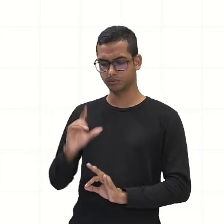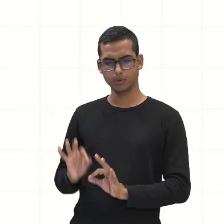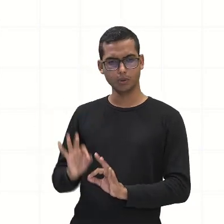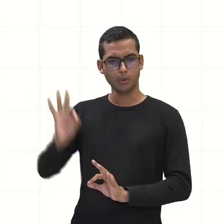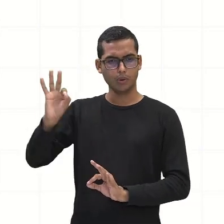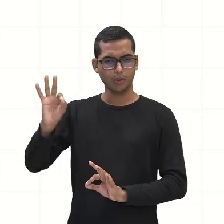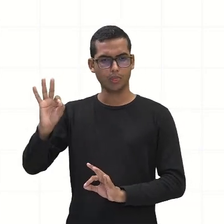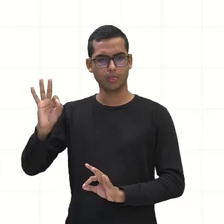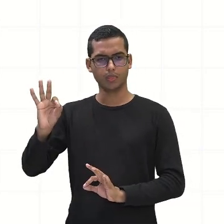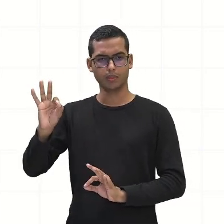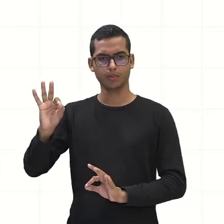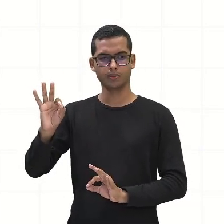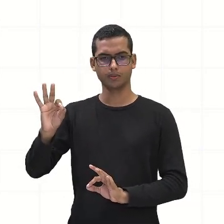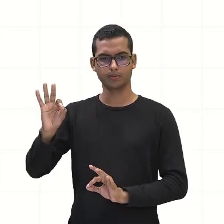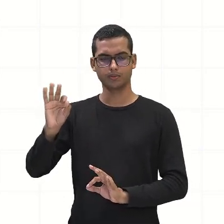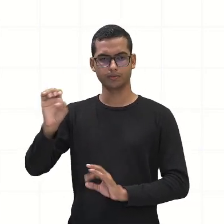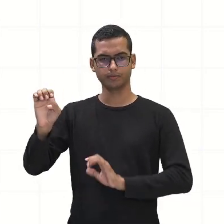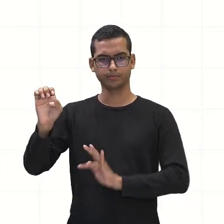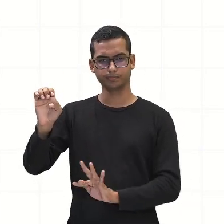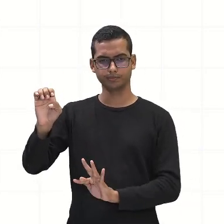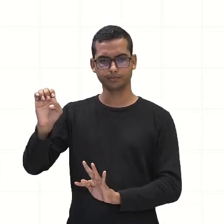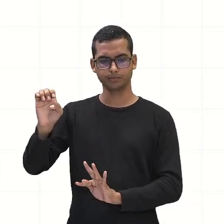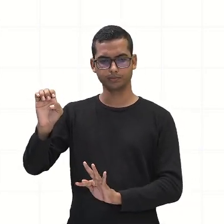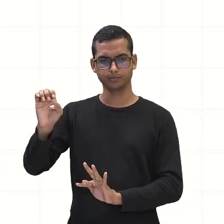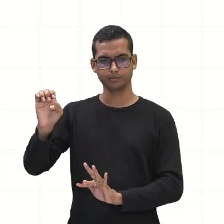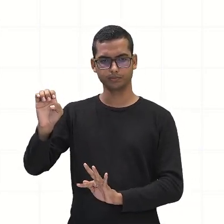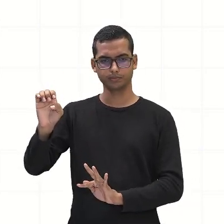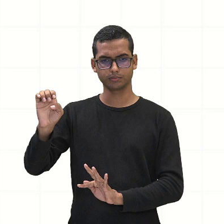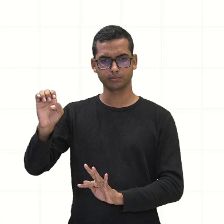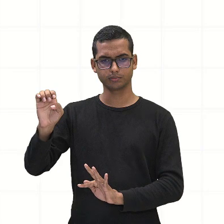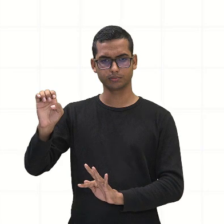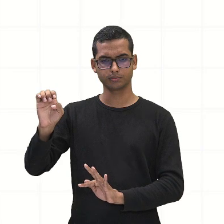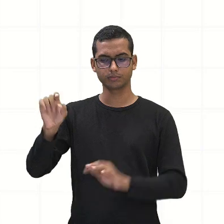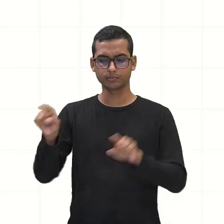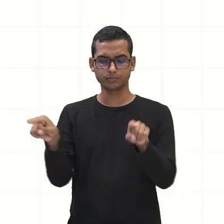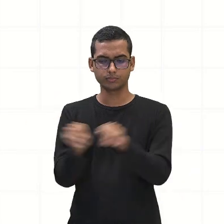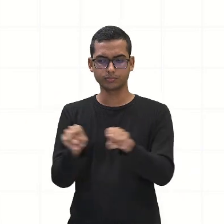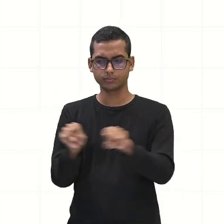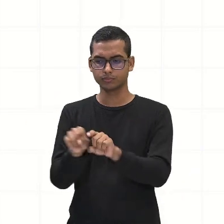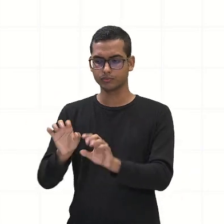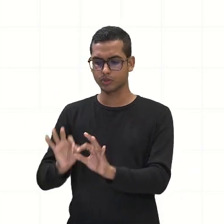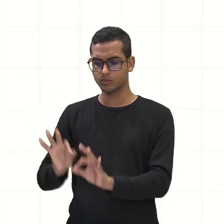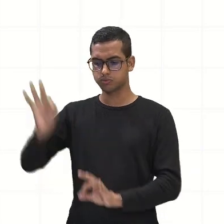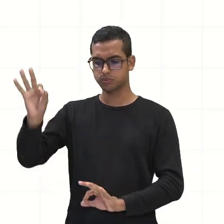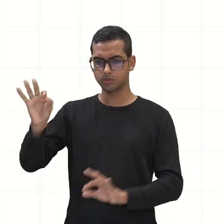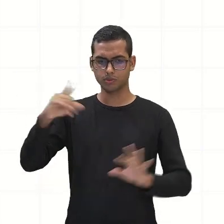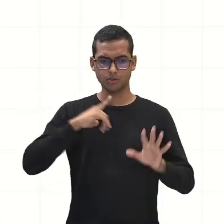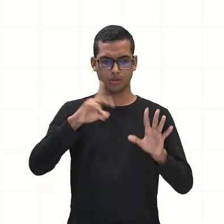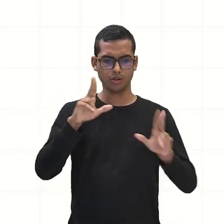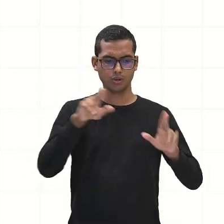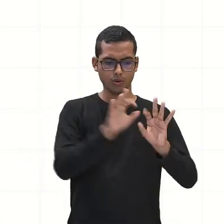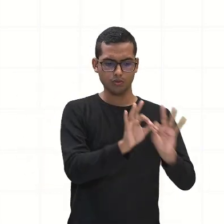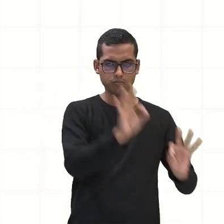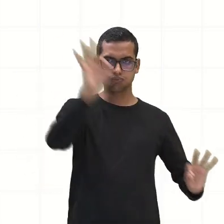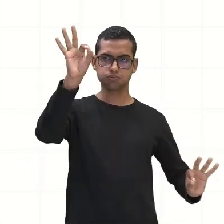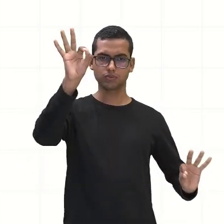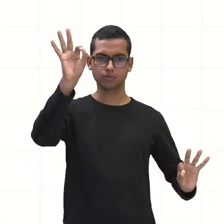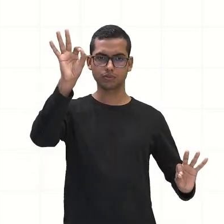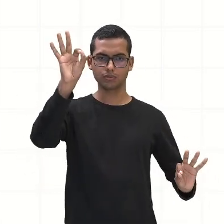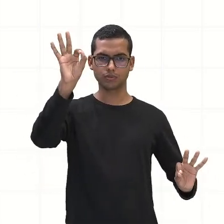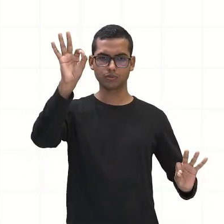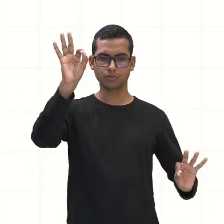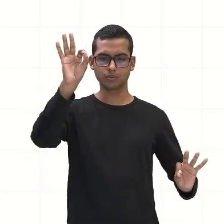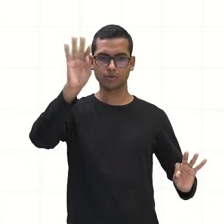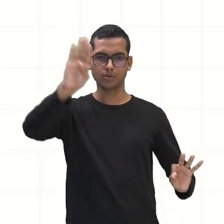um triângulo, e esse segmento é paralelo a um desses lados, né? Então eu garanto que esses